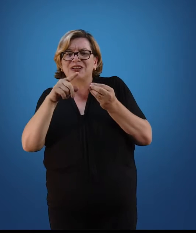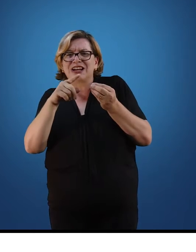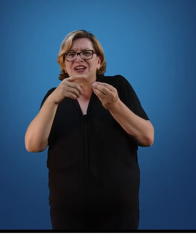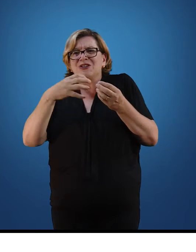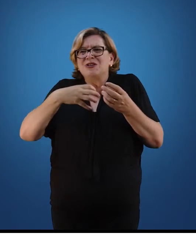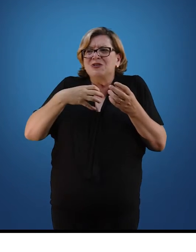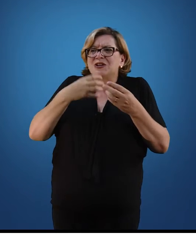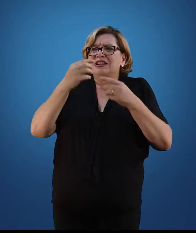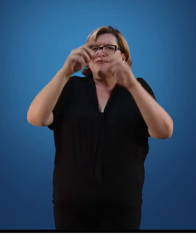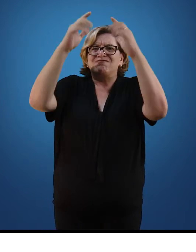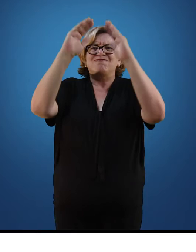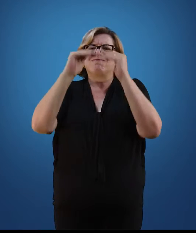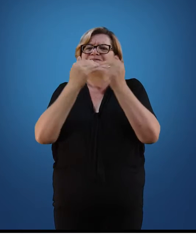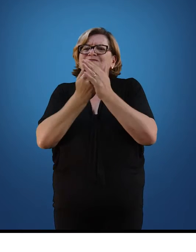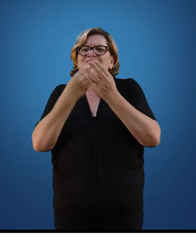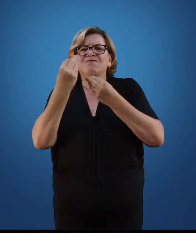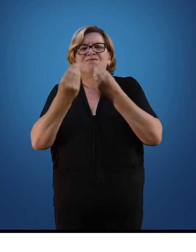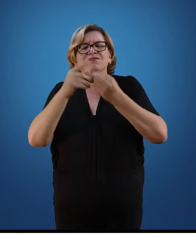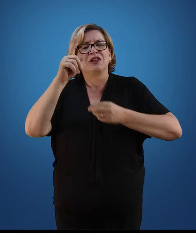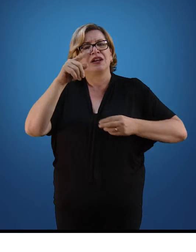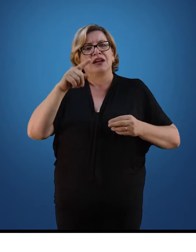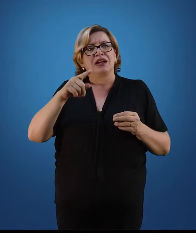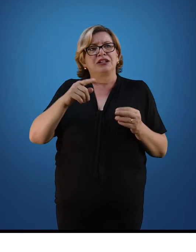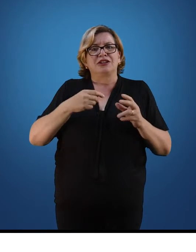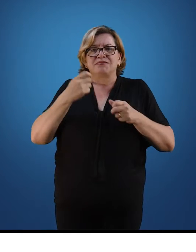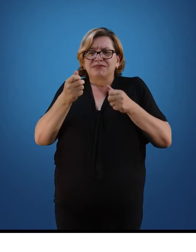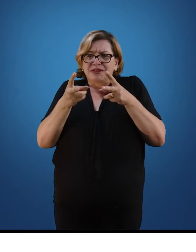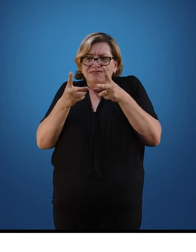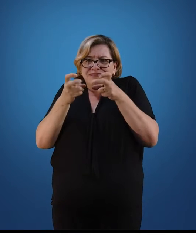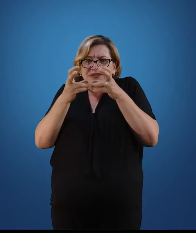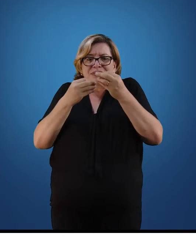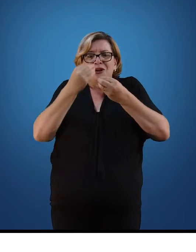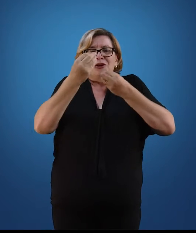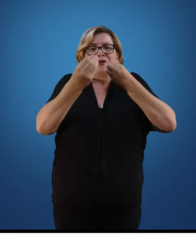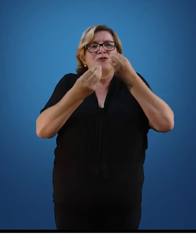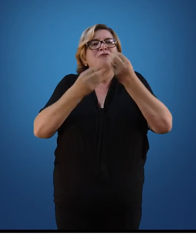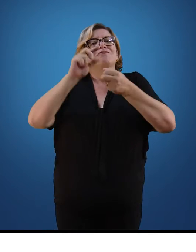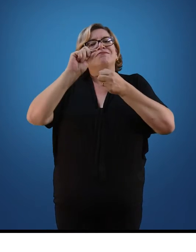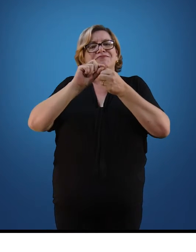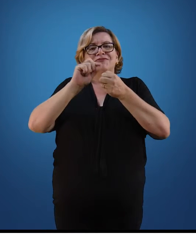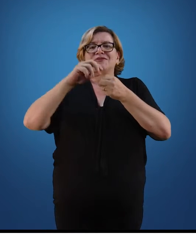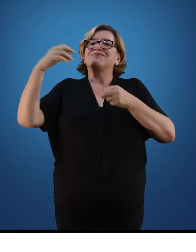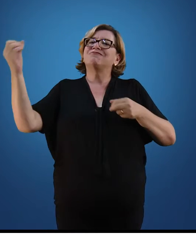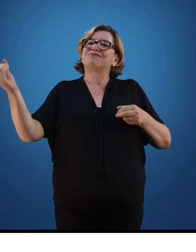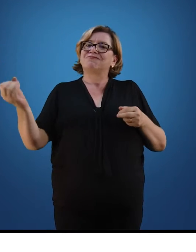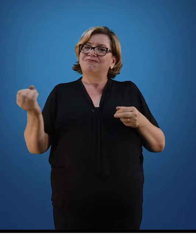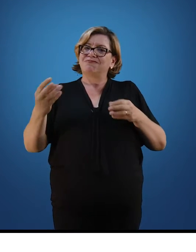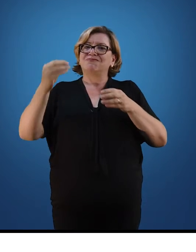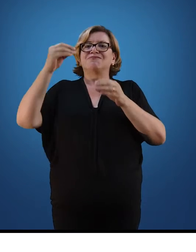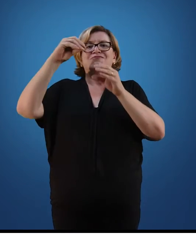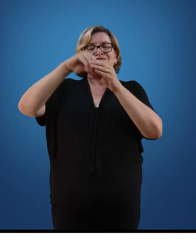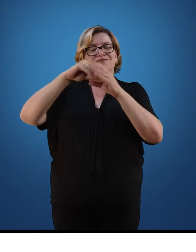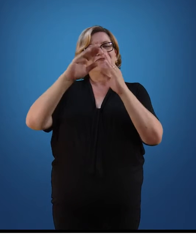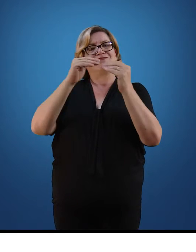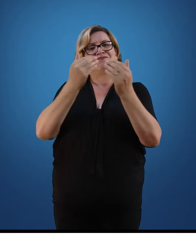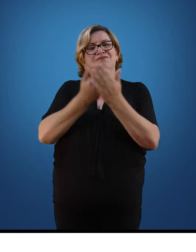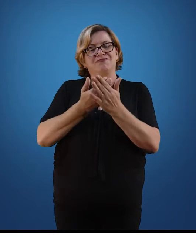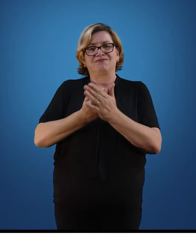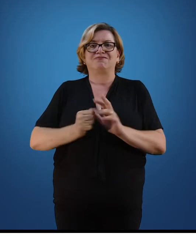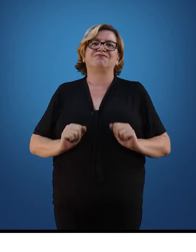de cada instituição de ensino, você vai avaliar de que maneira que eu posso inovar na